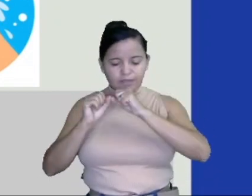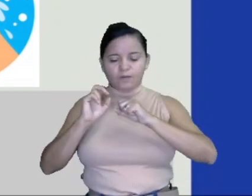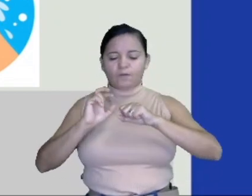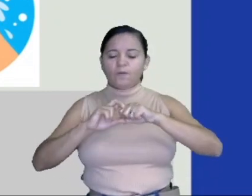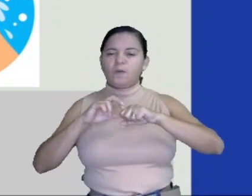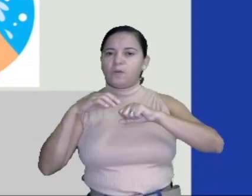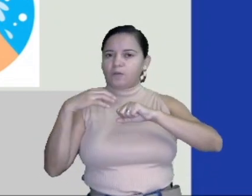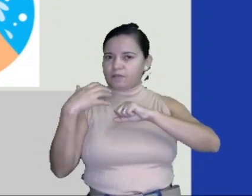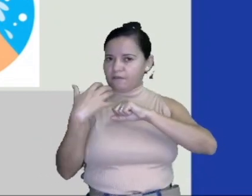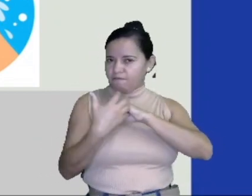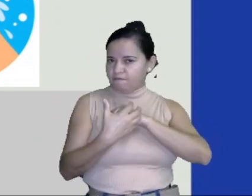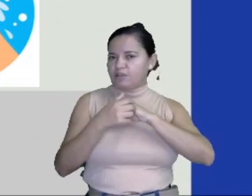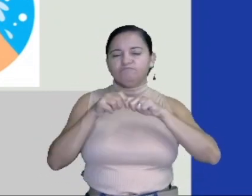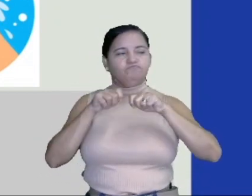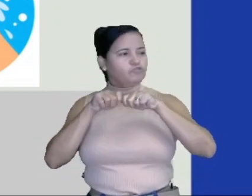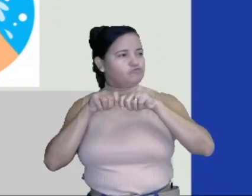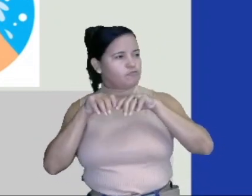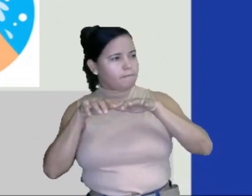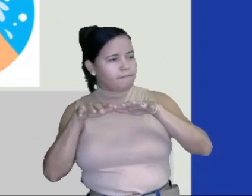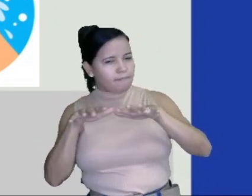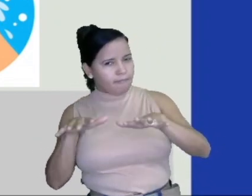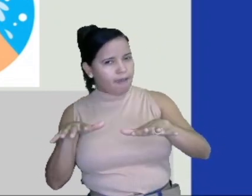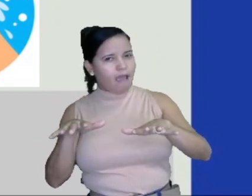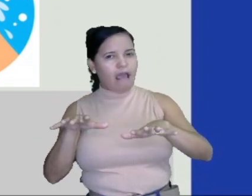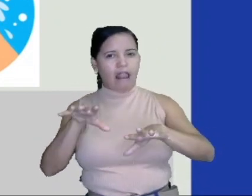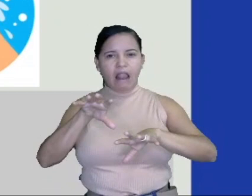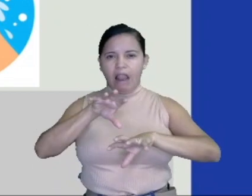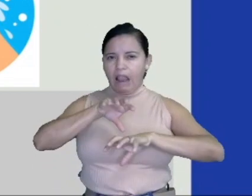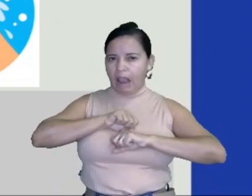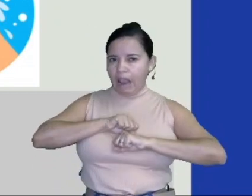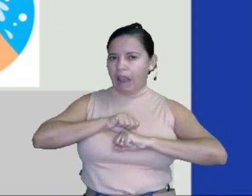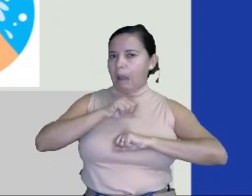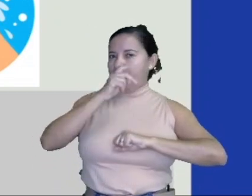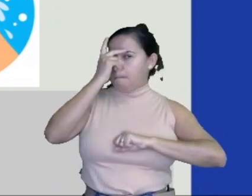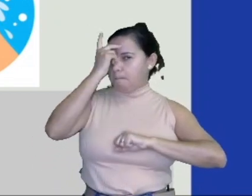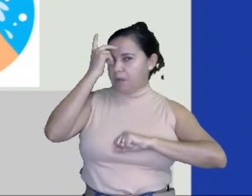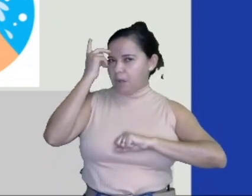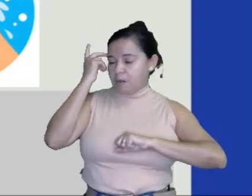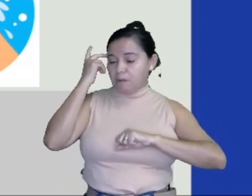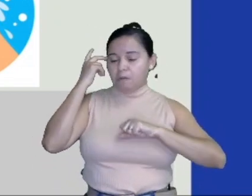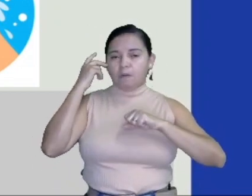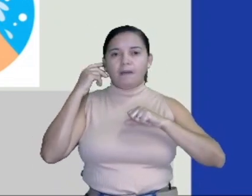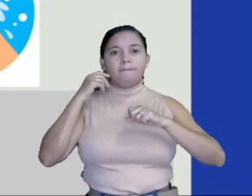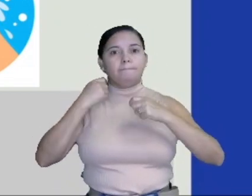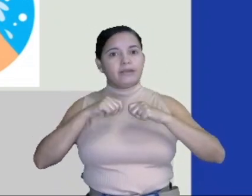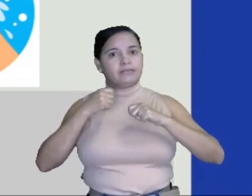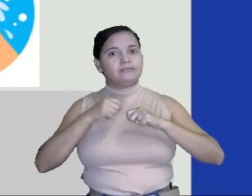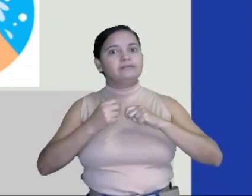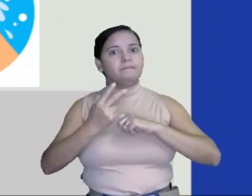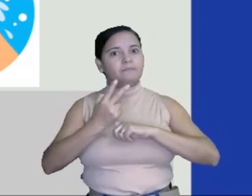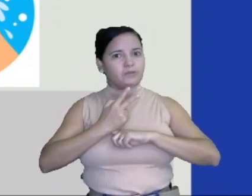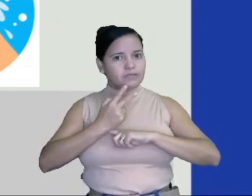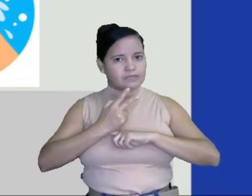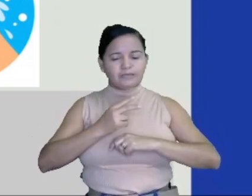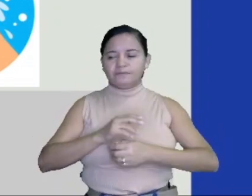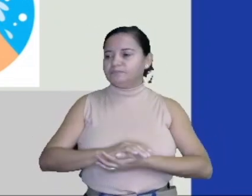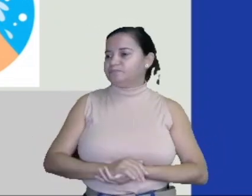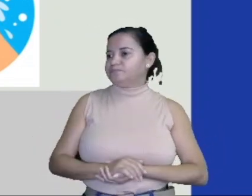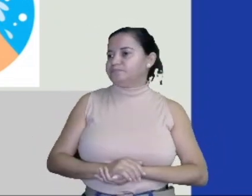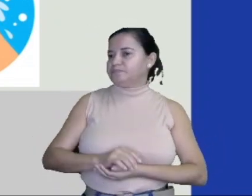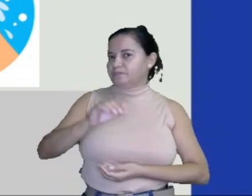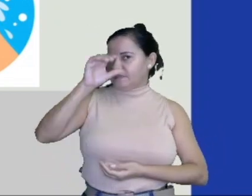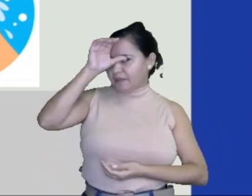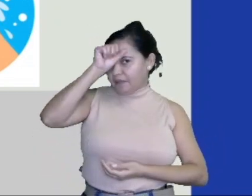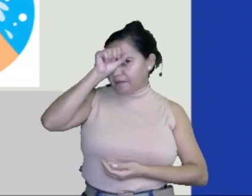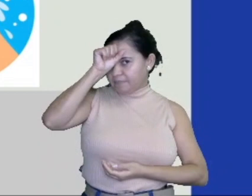ele prolifera, como ele contamina as pessoas e o que podemos fazer para nos prevenir dele. E